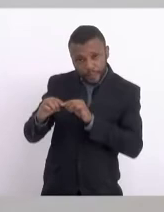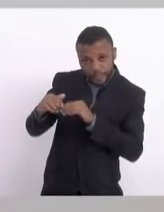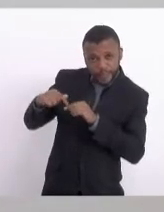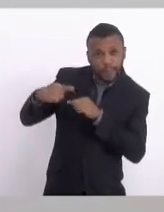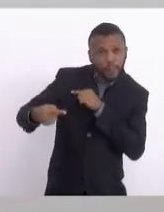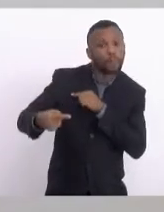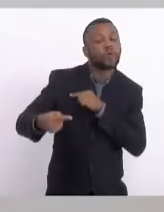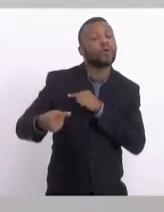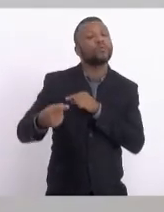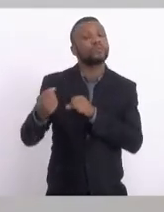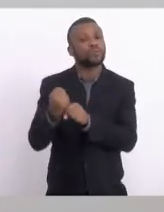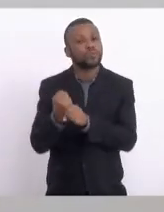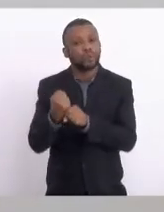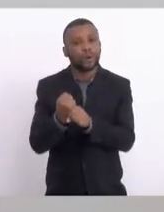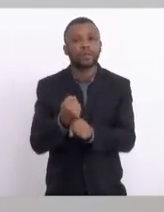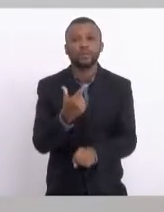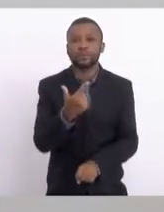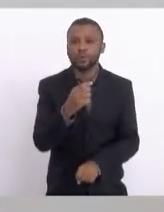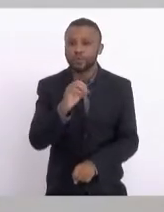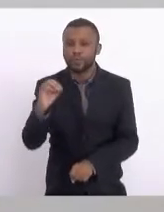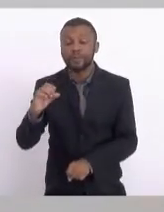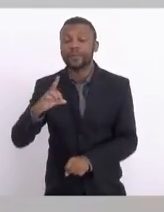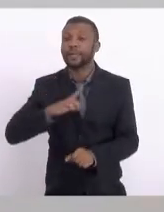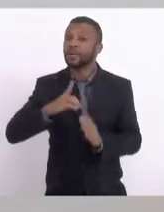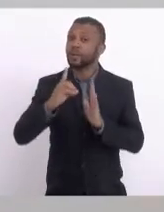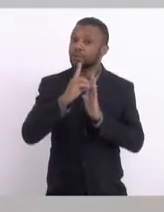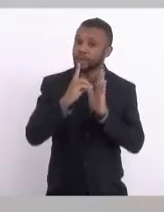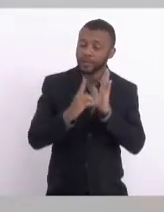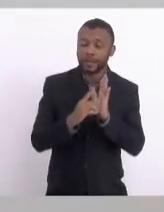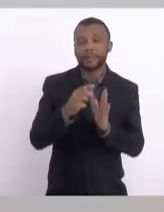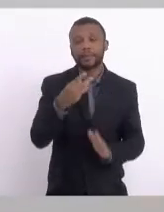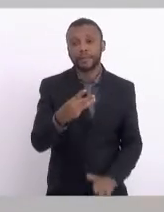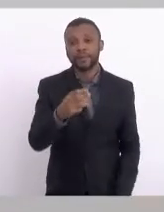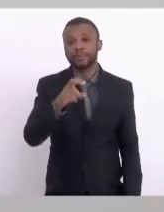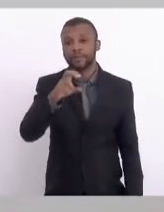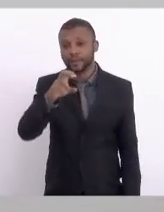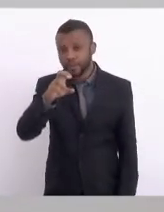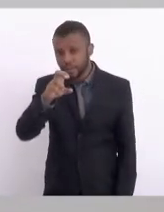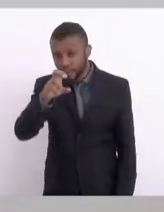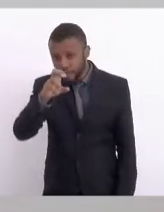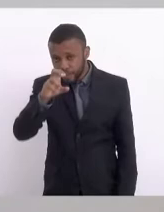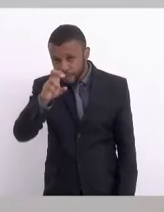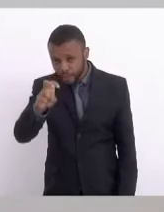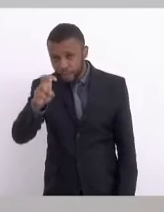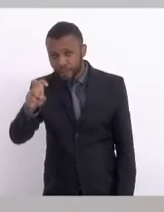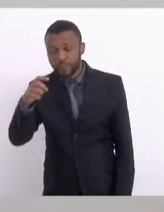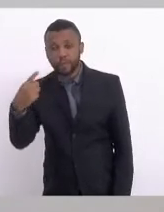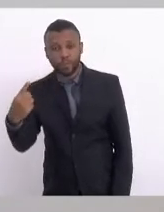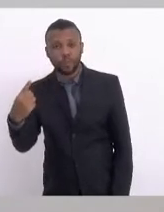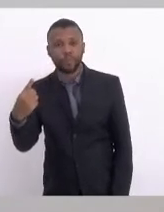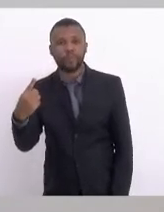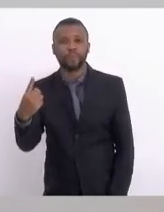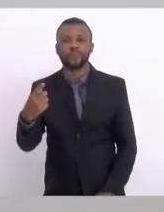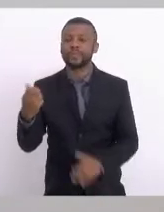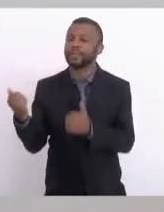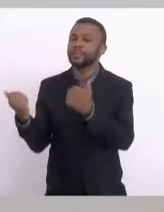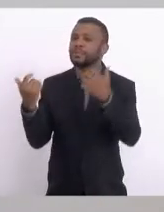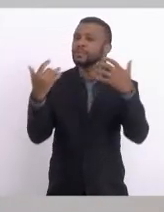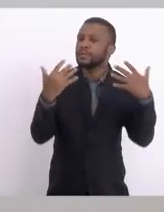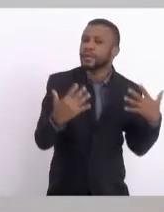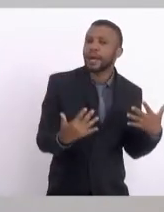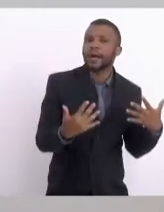2000, vem o decreto 3.551, aí que passa